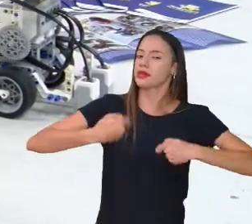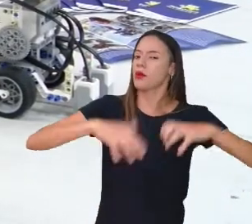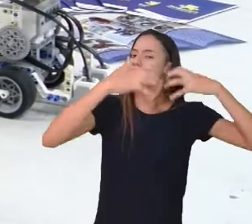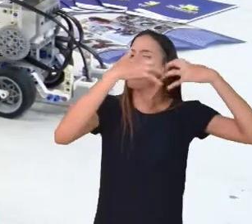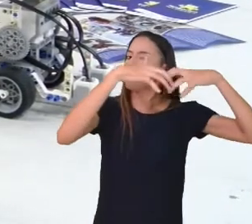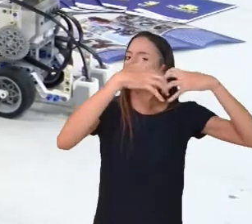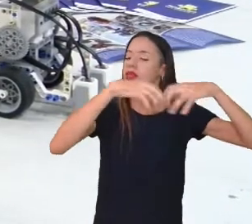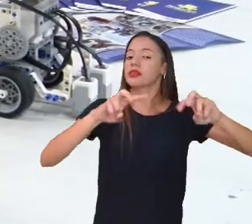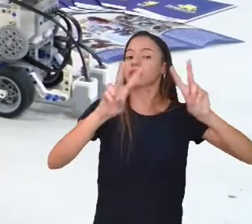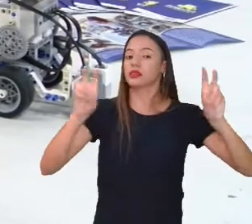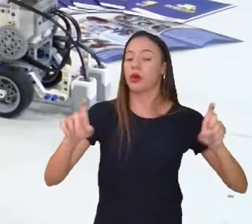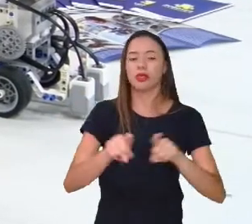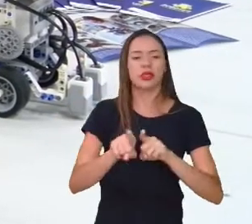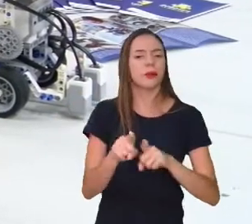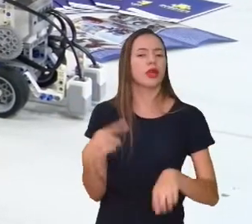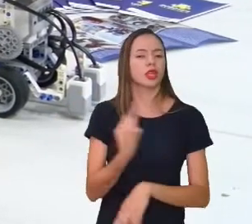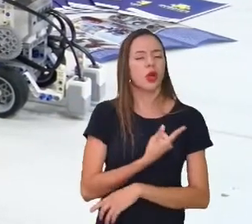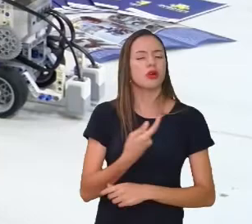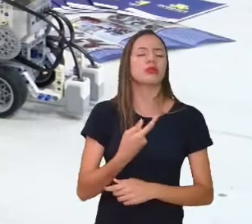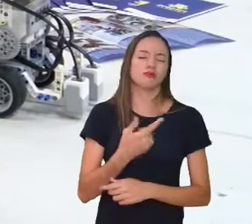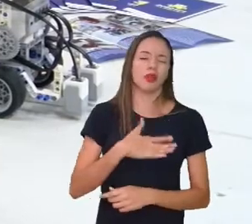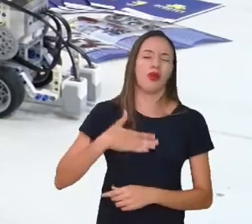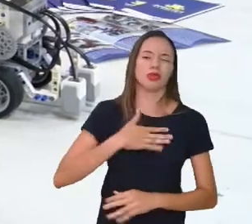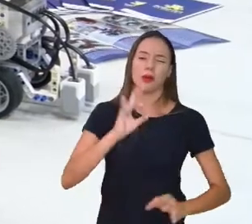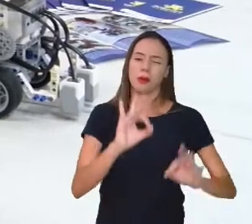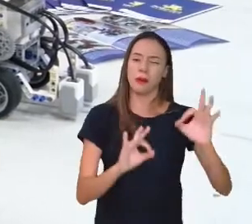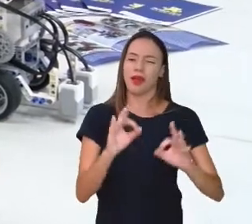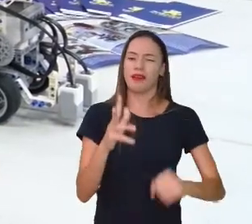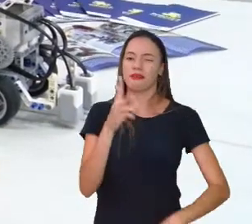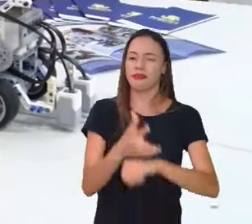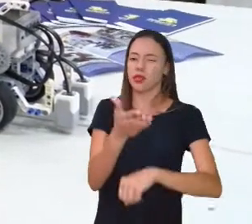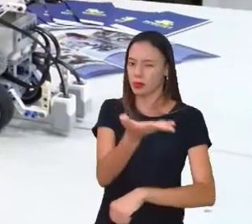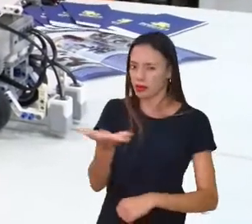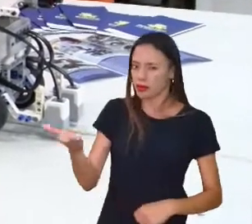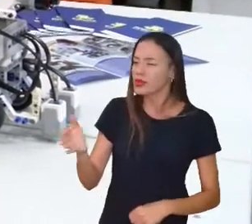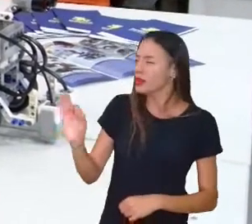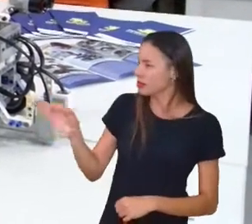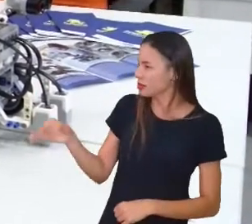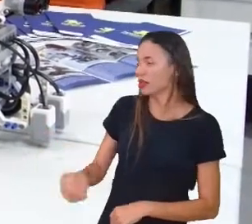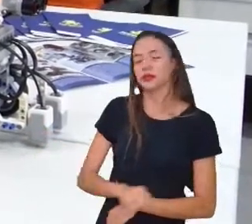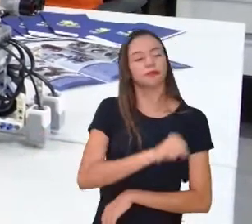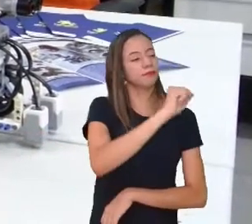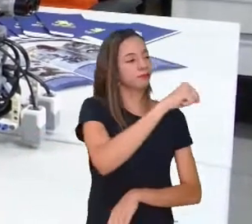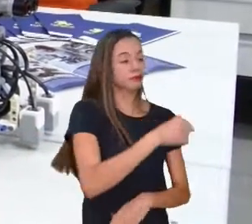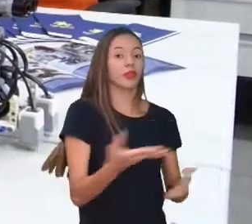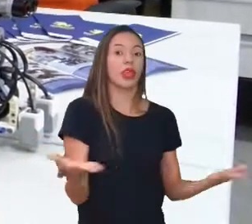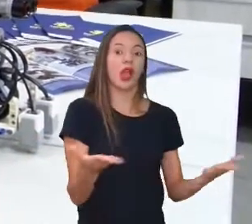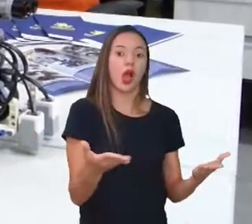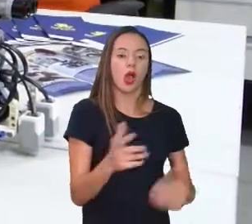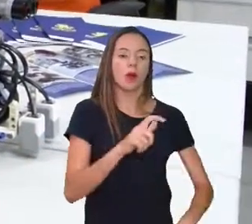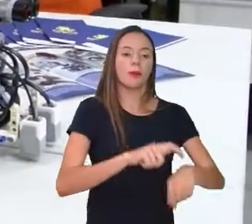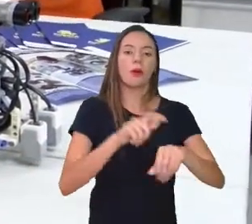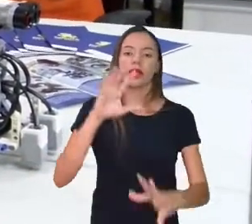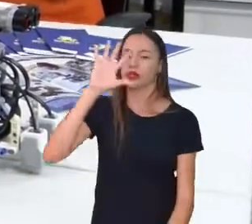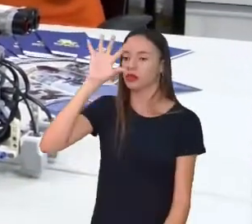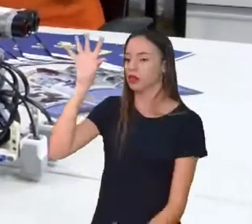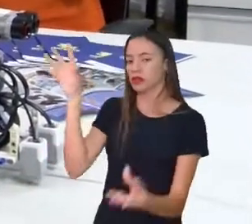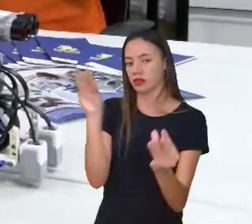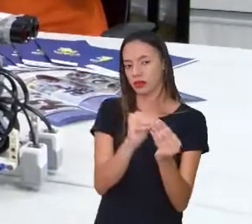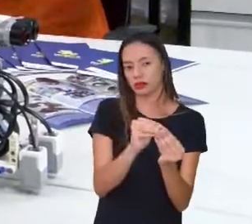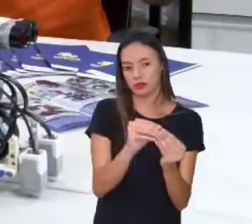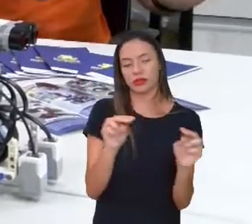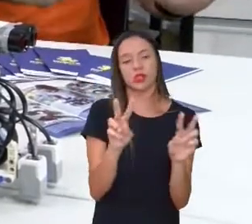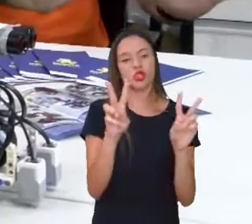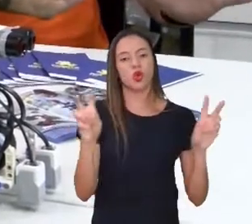também a gente gosta de preparar uns vídeos para eles, né? Exatamente, né? E agora chega o momento da gente resumir o que a gente fez até então sobre